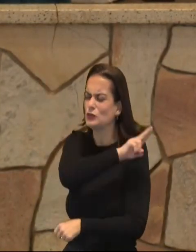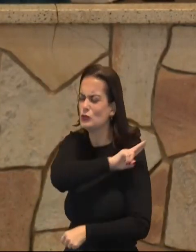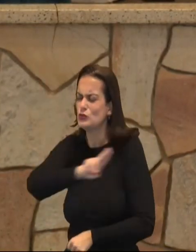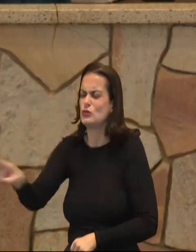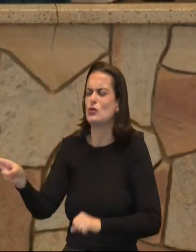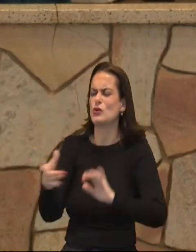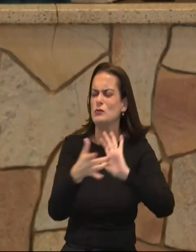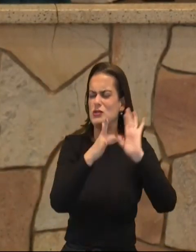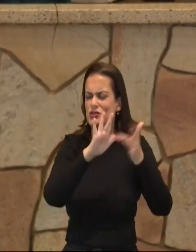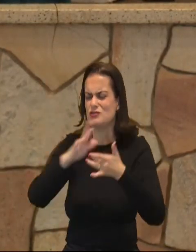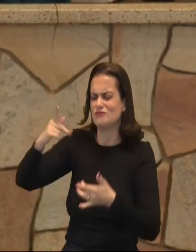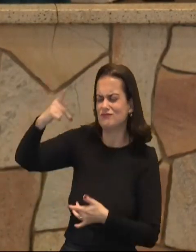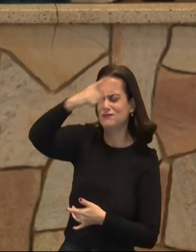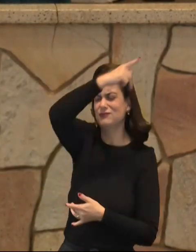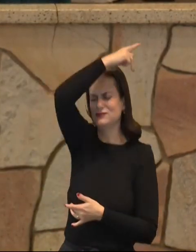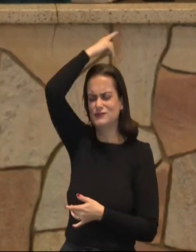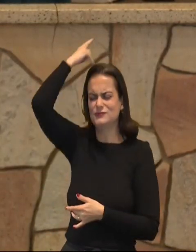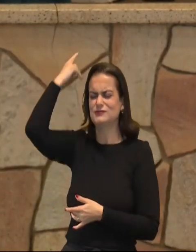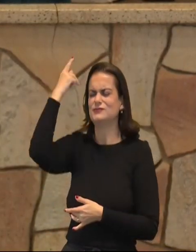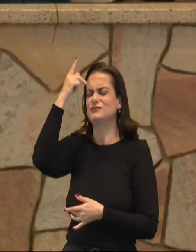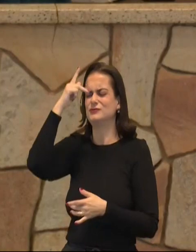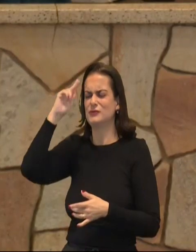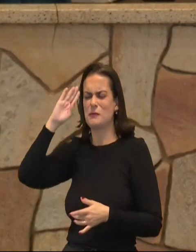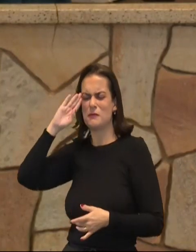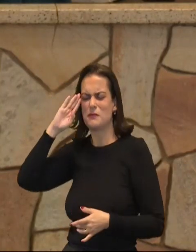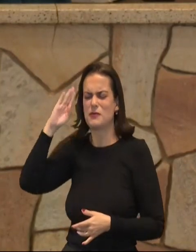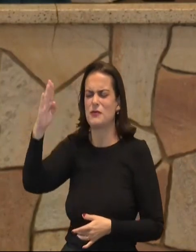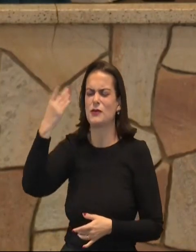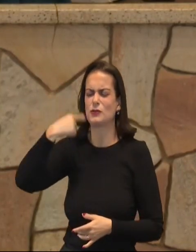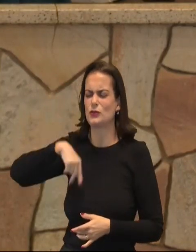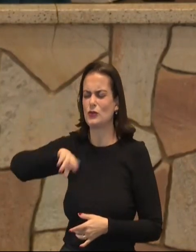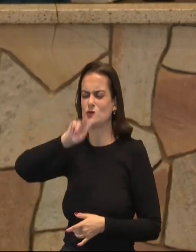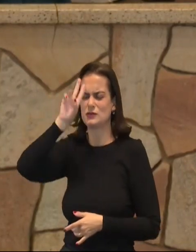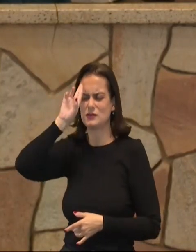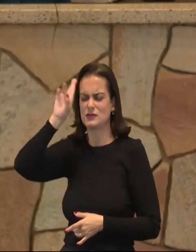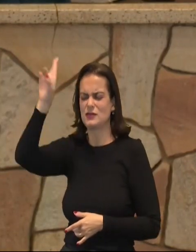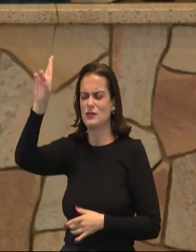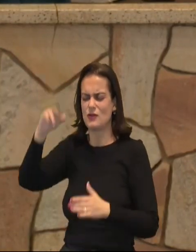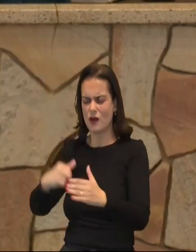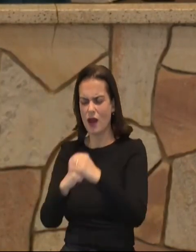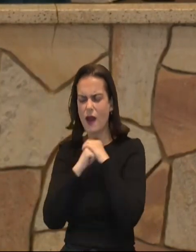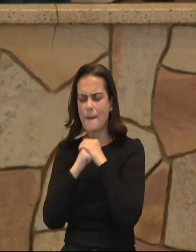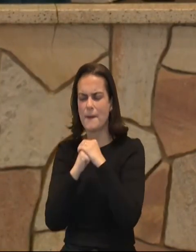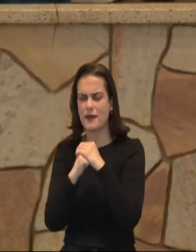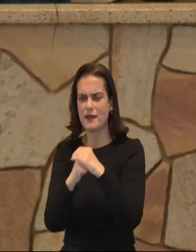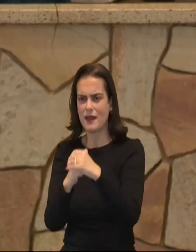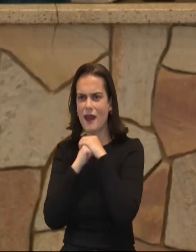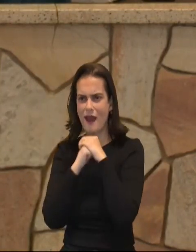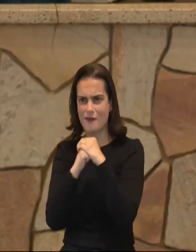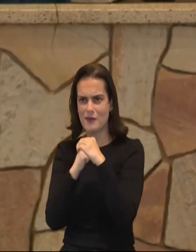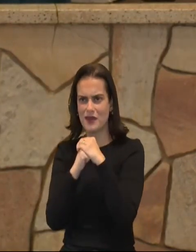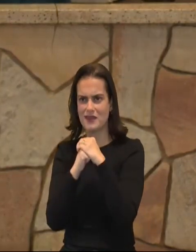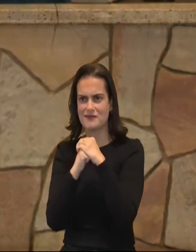do nome santo de Jesus Cristo, nosso Senhor. Amém, amém, Pai.